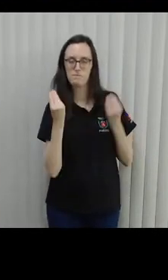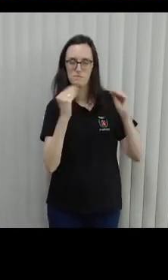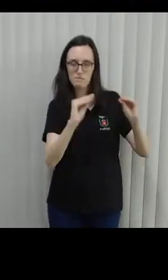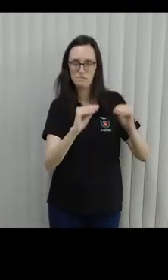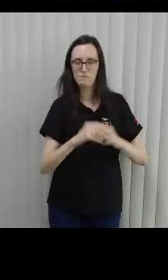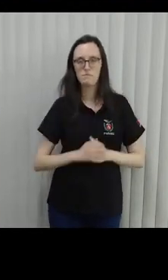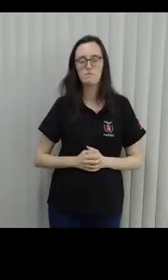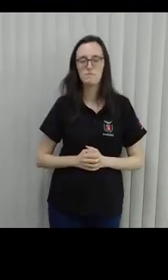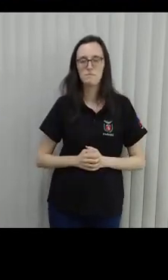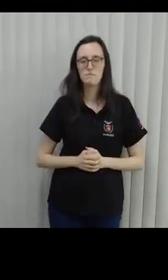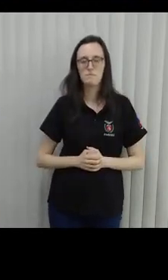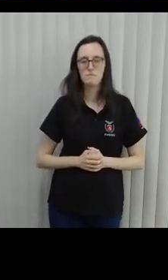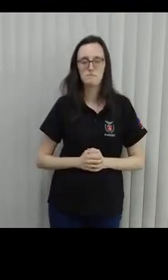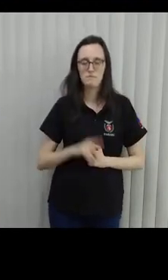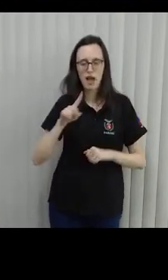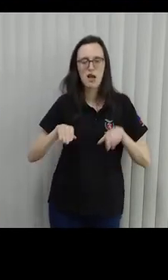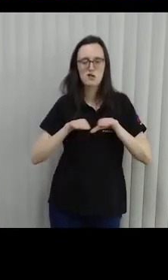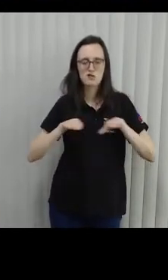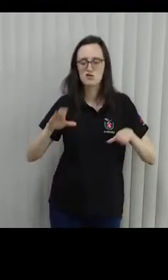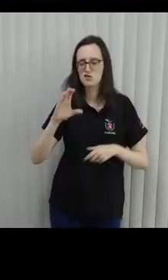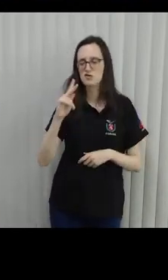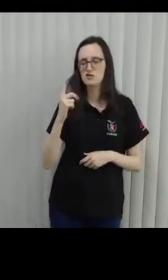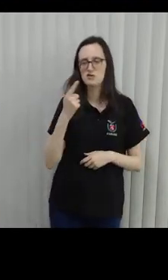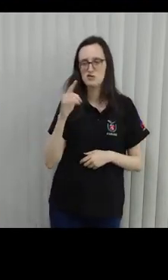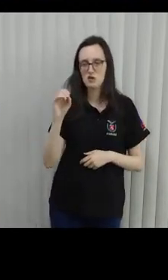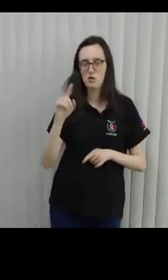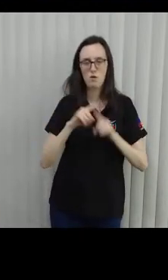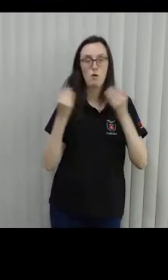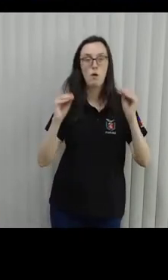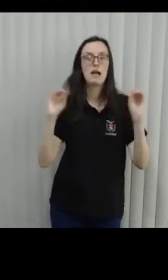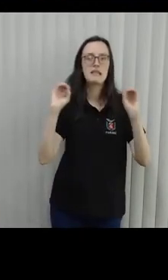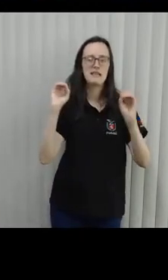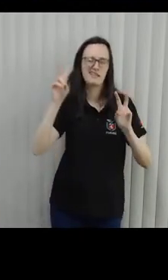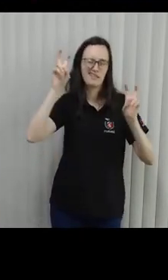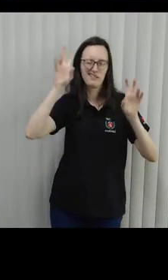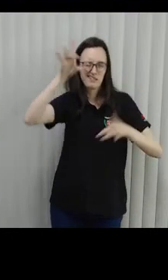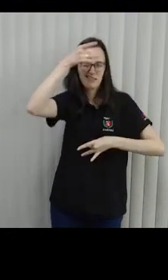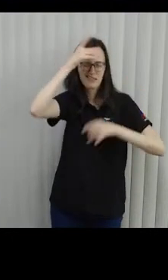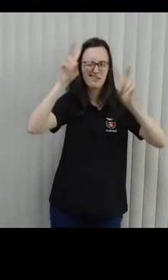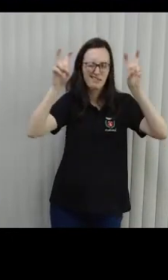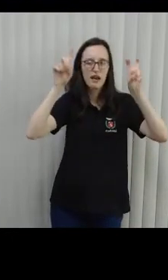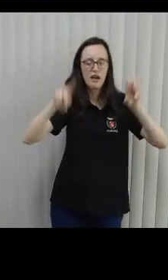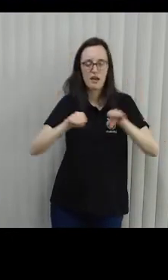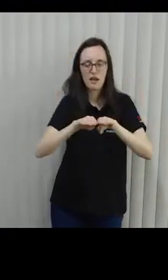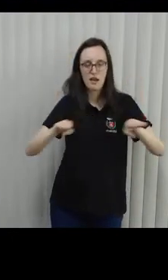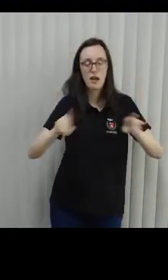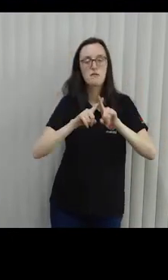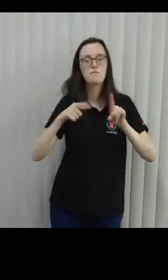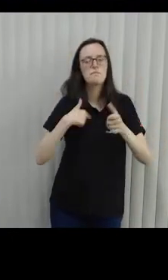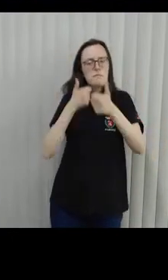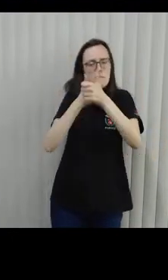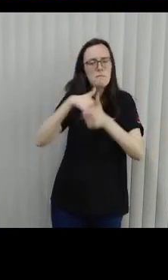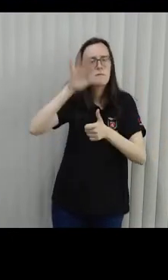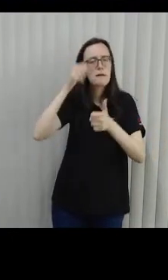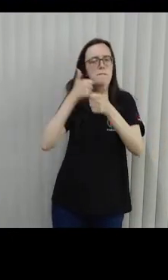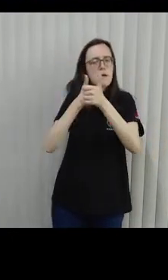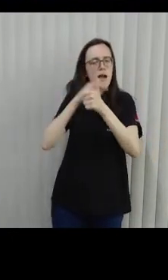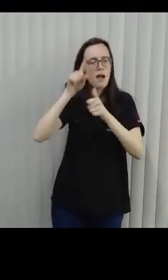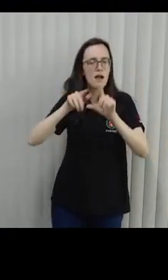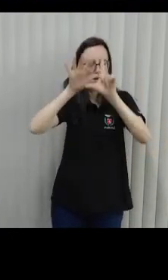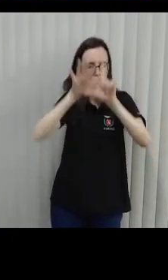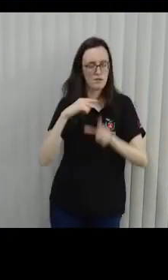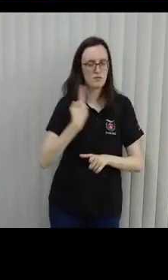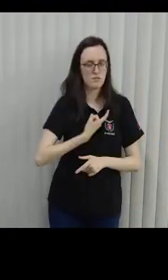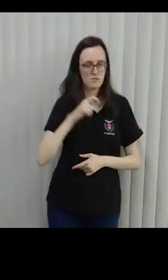chamar de chef, tá? Não vou colocar acento em nenhum nome de ator, tá? Para ficar mais próximo de linguagem de programação, que a gente faz